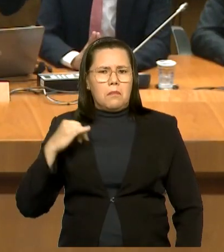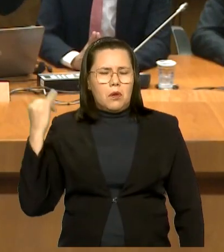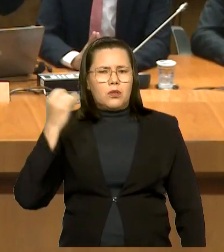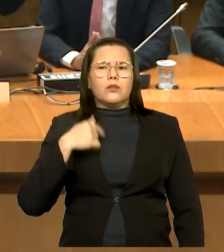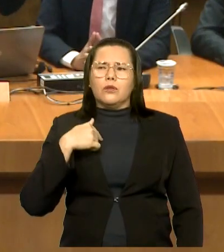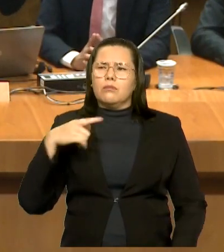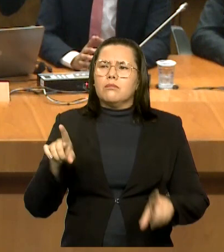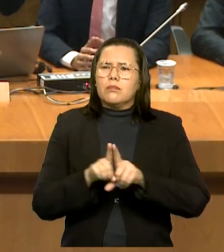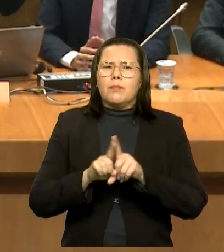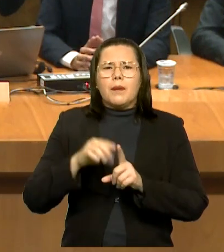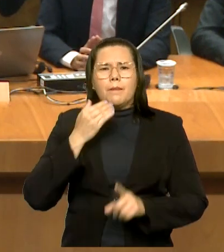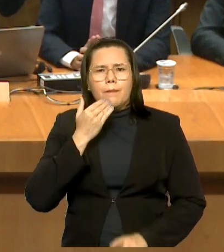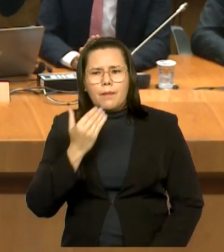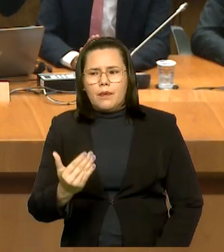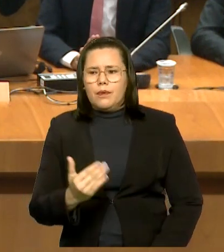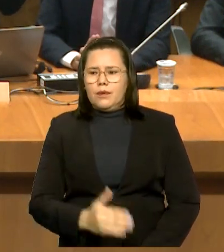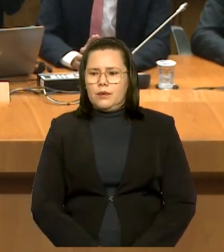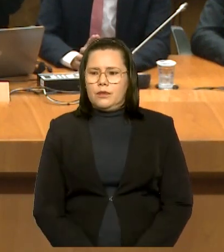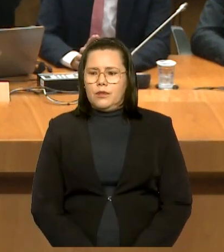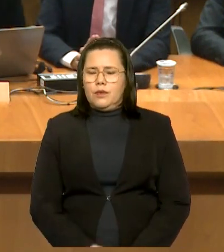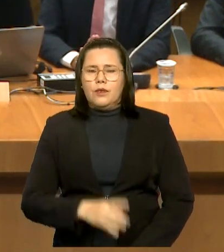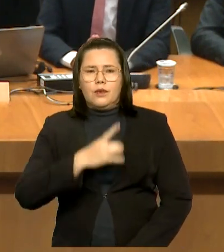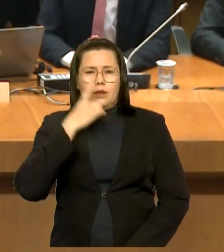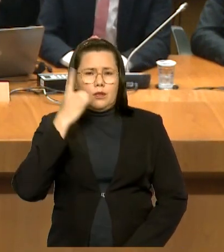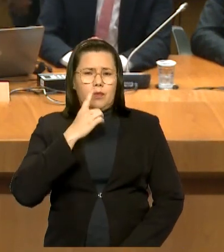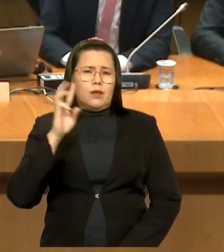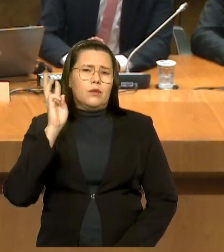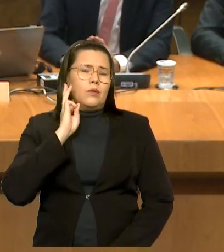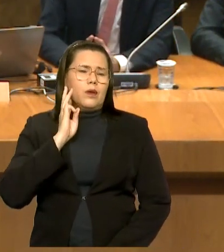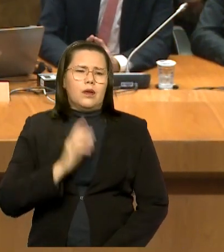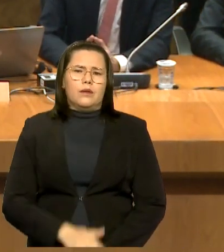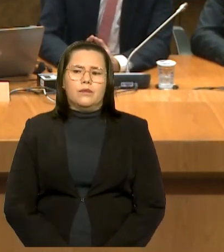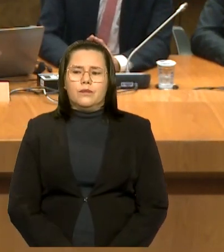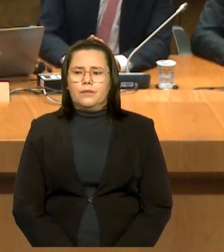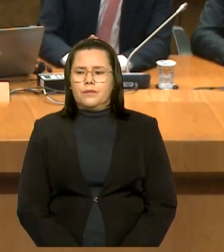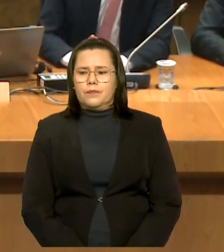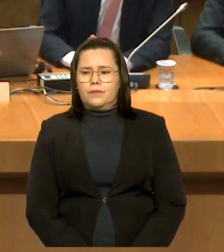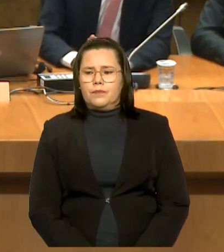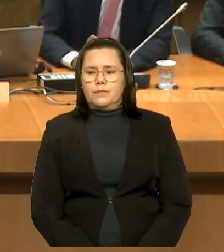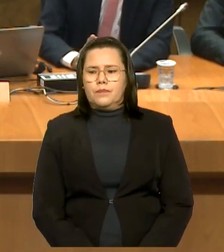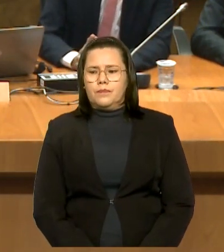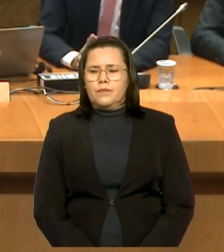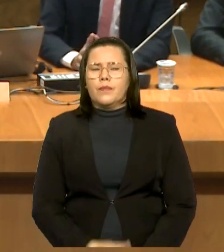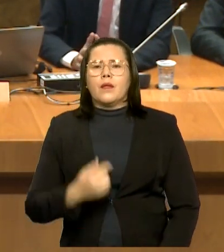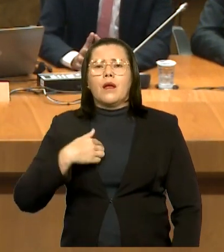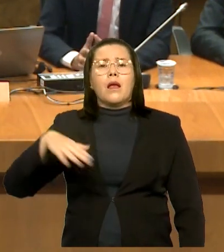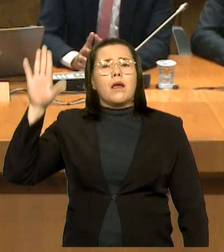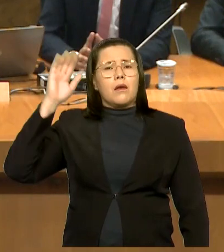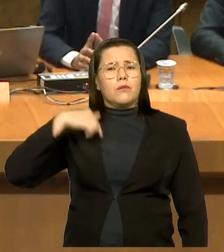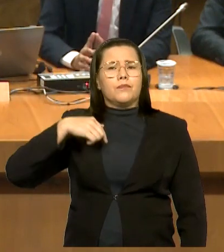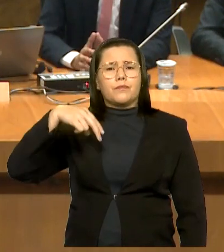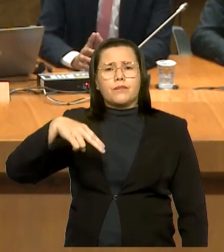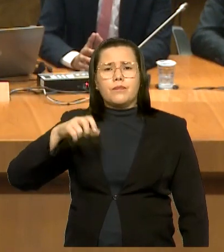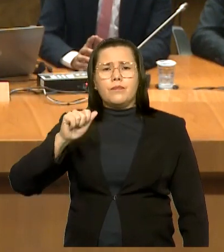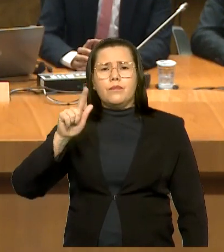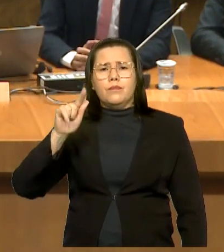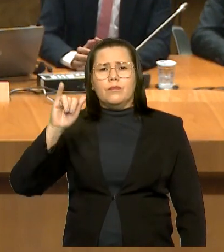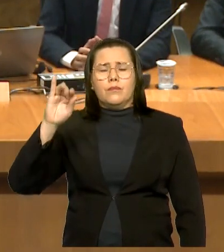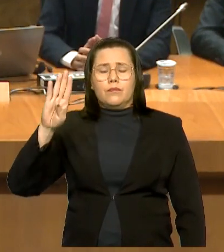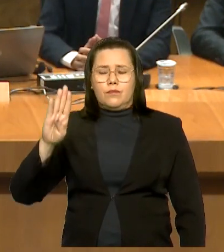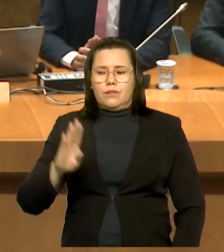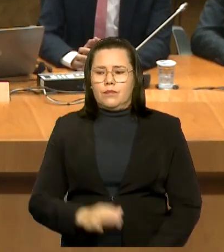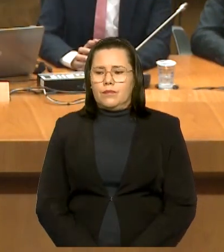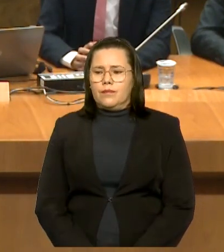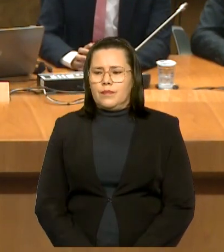deputado, todas as subscrições. Deputado Rodrigo, também Najib peço para subscrever quer. Todos os requerimentos a vários. Deputado Rodrigo, deputado Najib também. Deputado Najib também. A mesa está à disposição